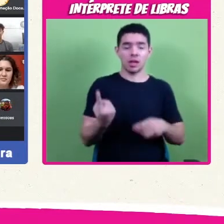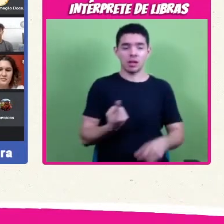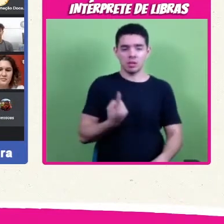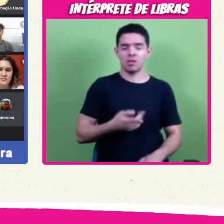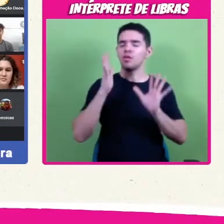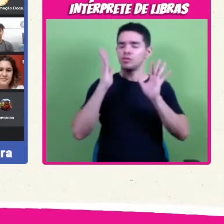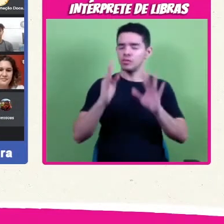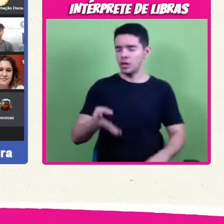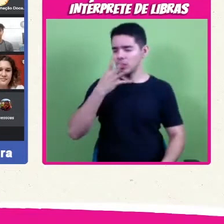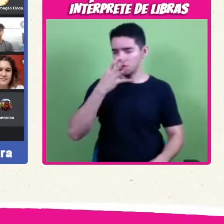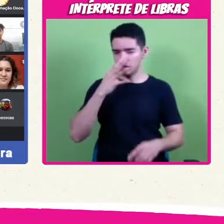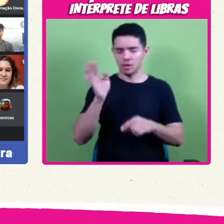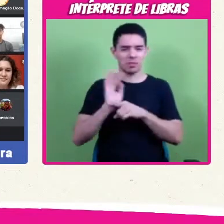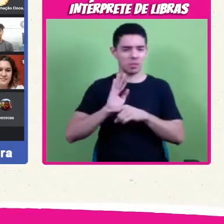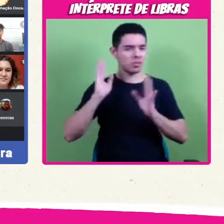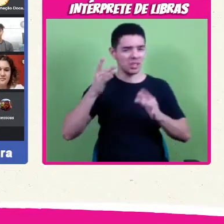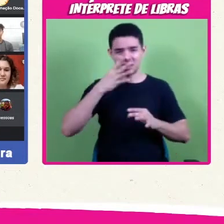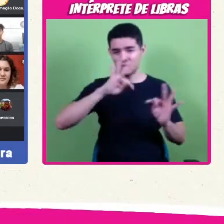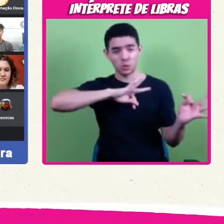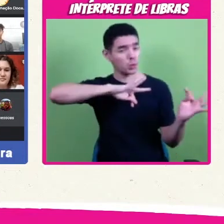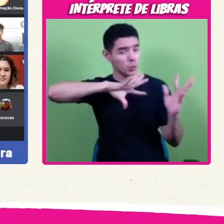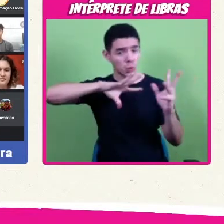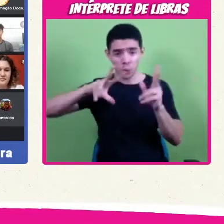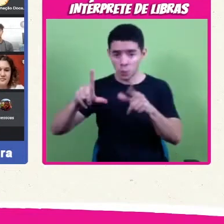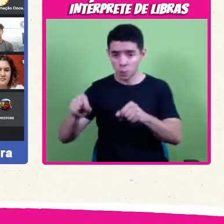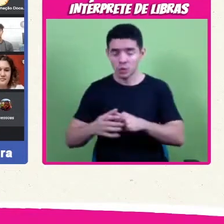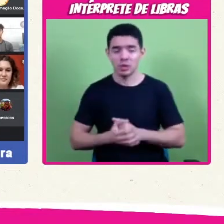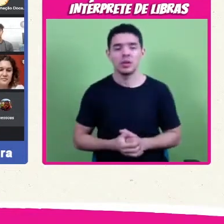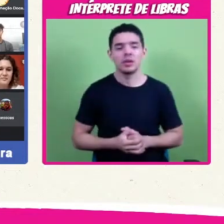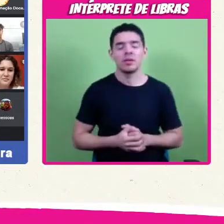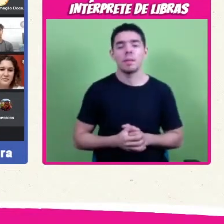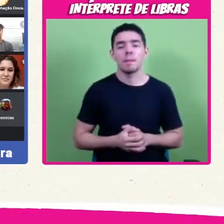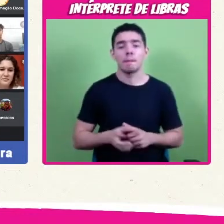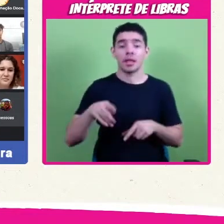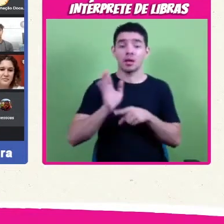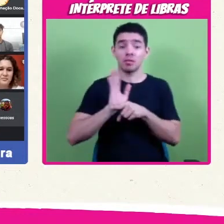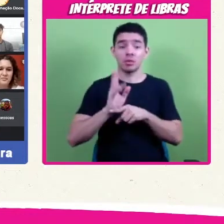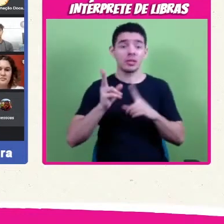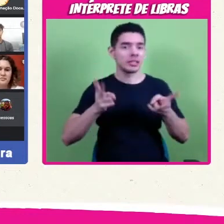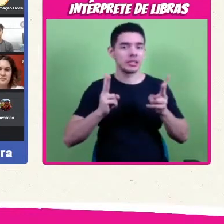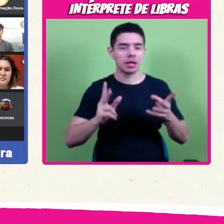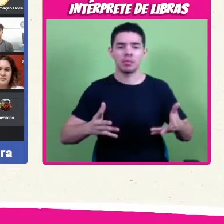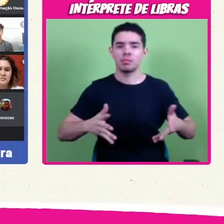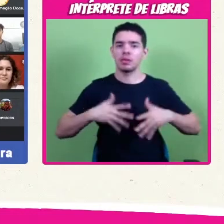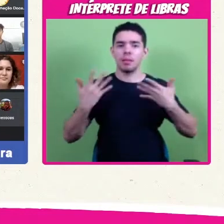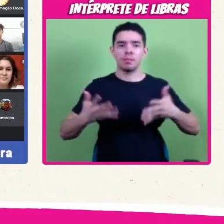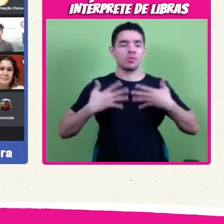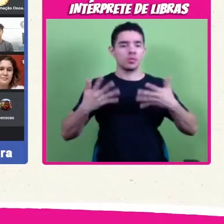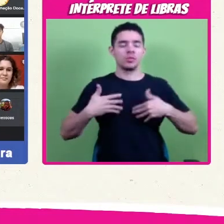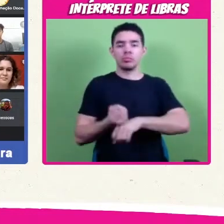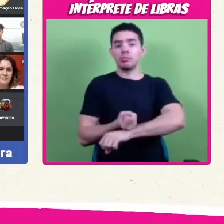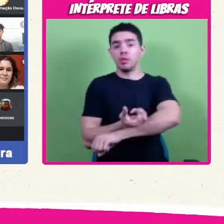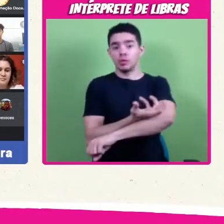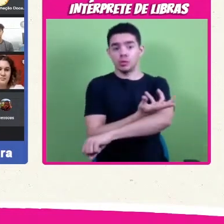esse filme, eu já assisti todos os filmes que o festival vai exibir, e esse é um filme que sempre me emociona muito. Me emociona por uma razão